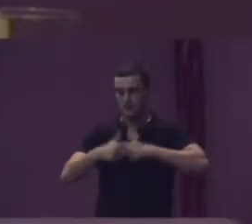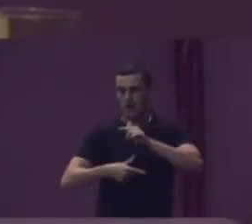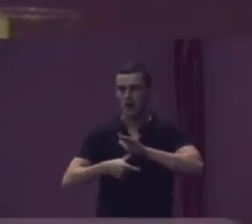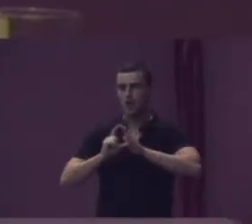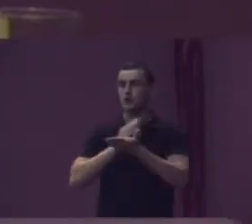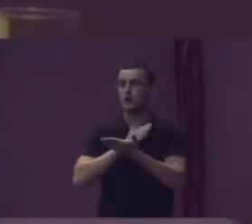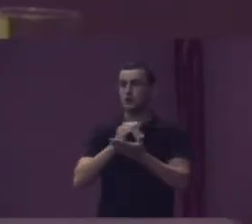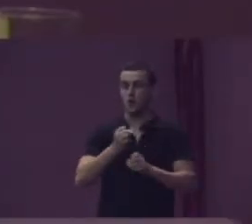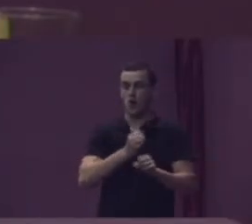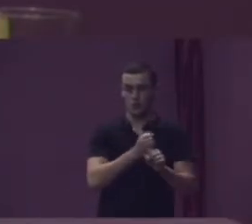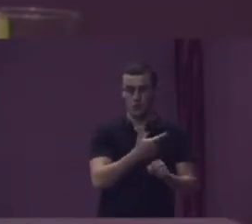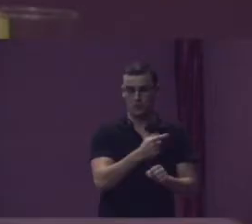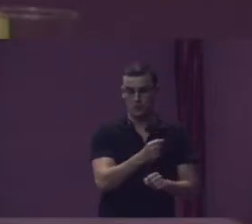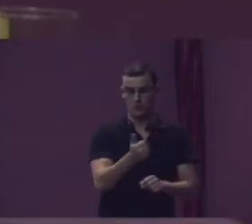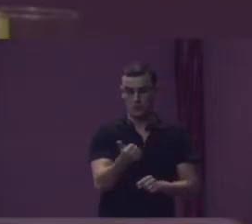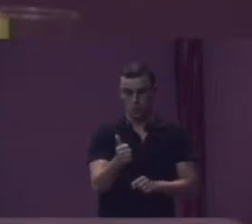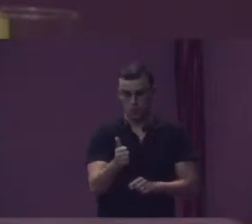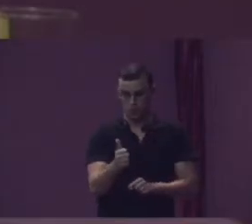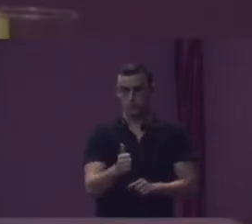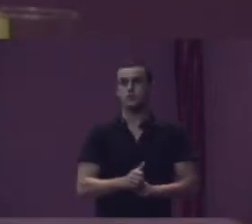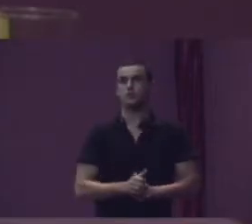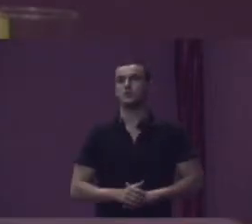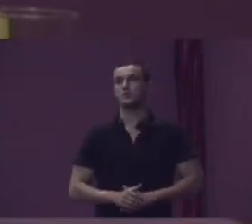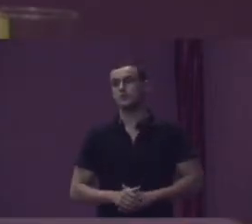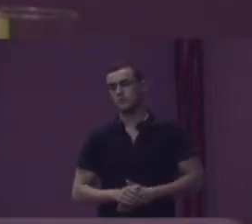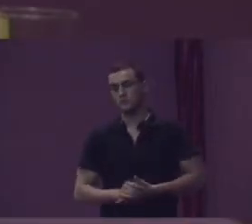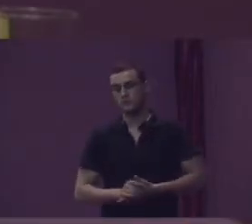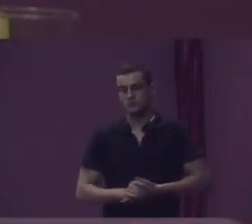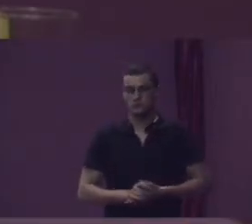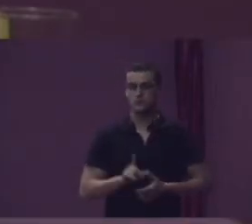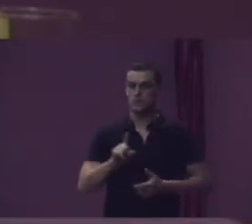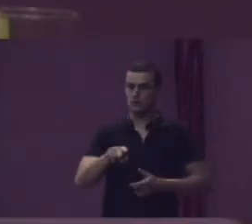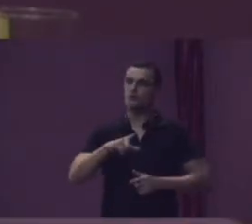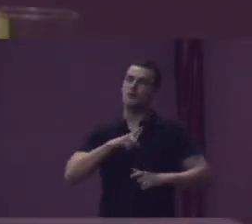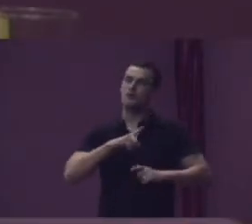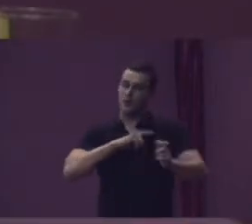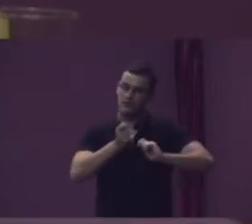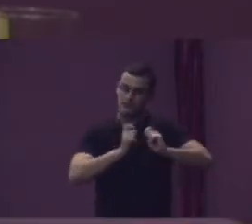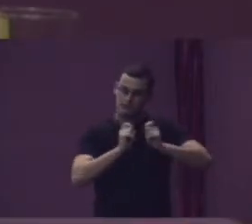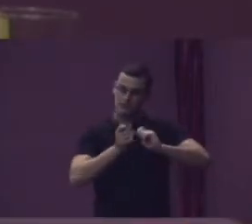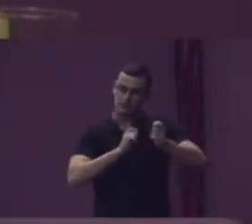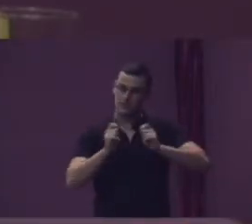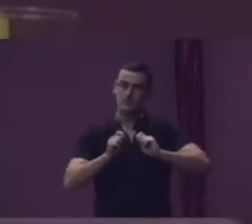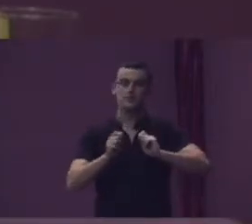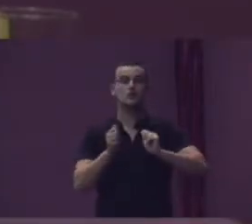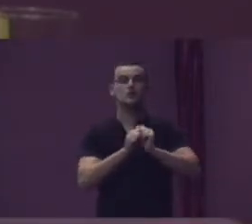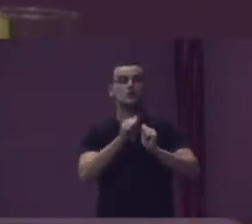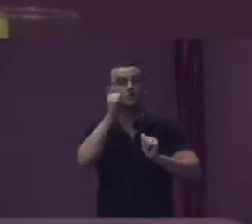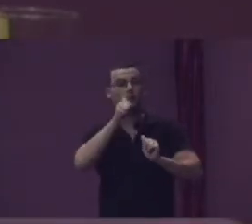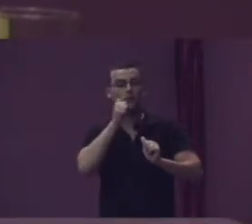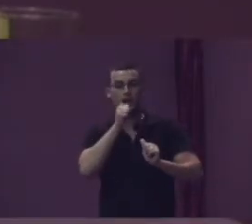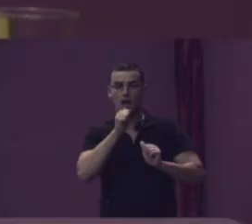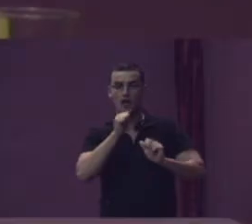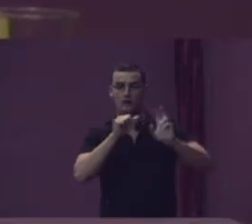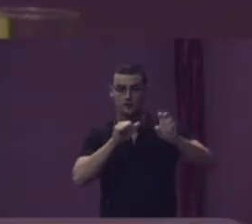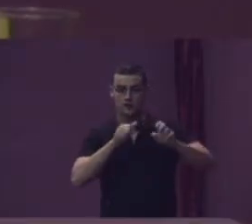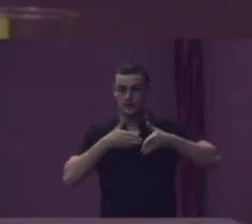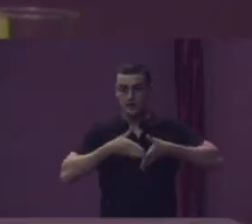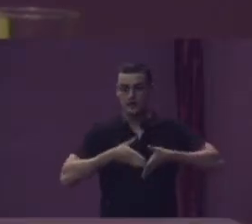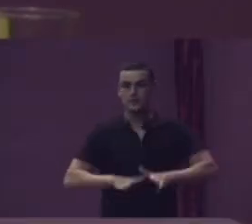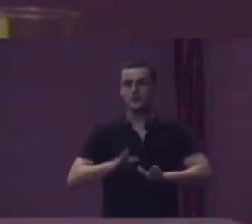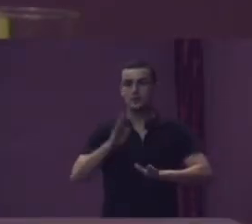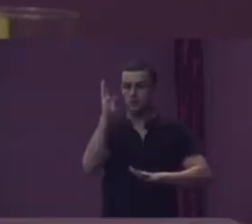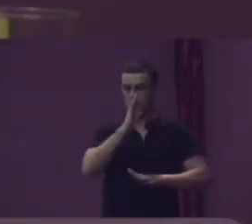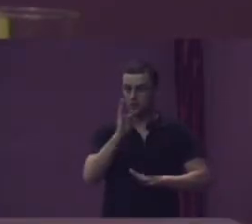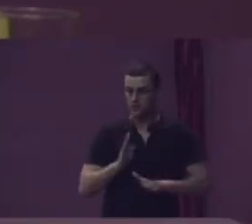em 2011, né, como uma parte de entrevistas com as mulheres da Nascer no Brasil, numa pesquisa